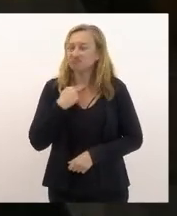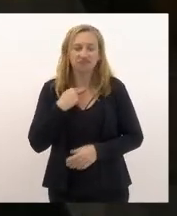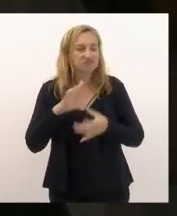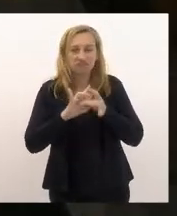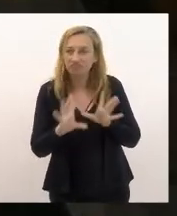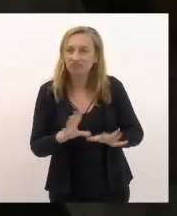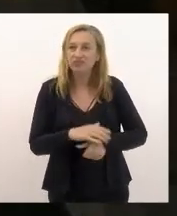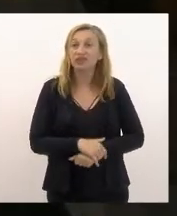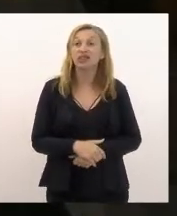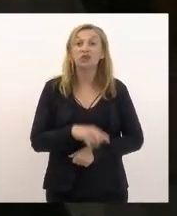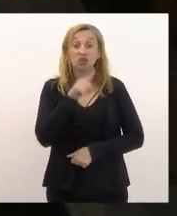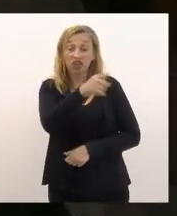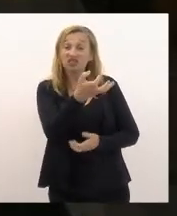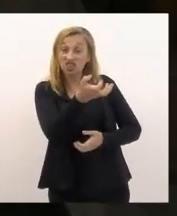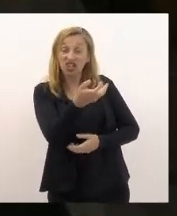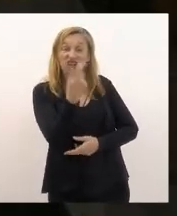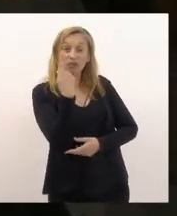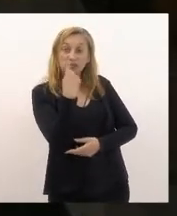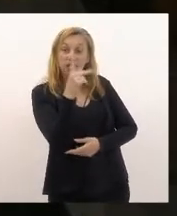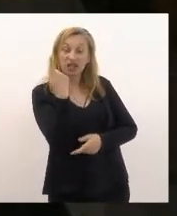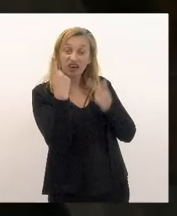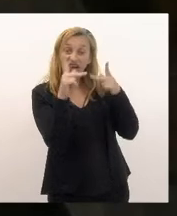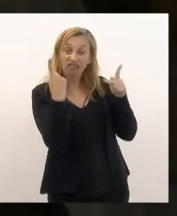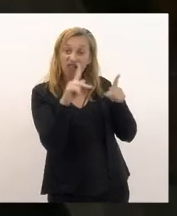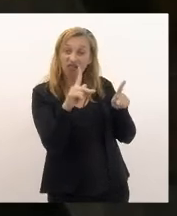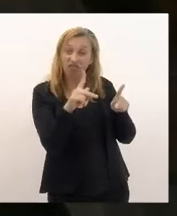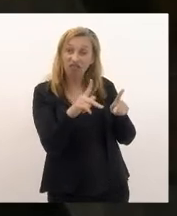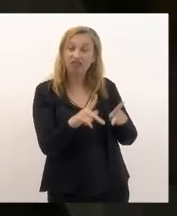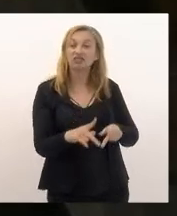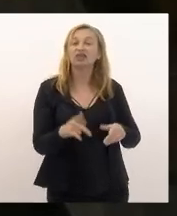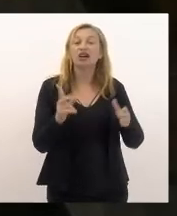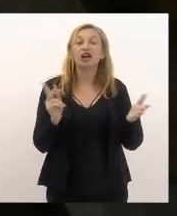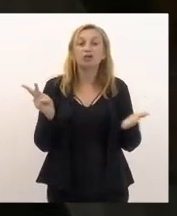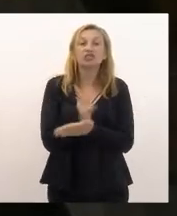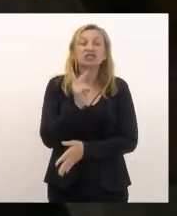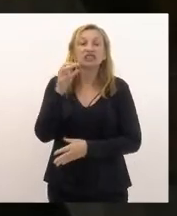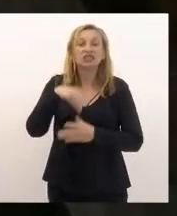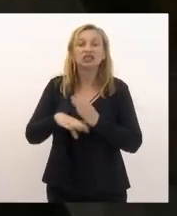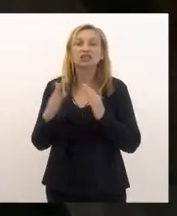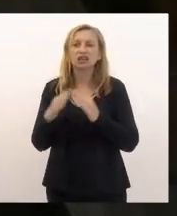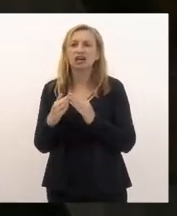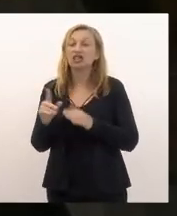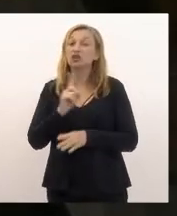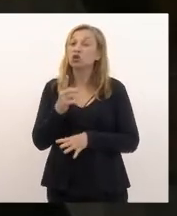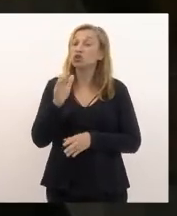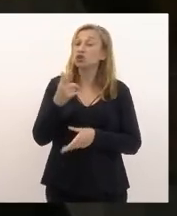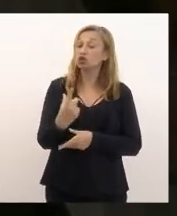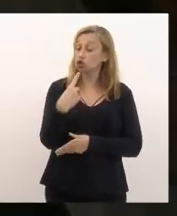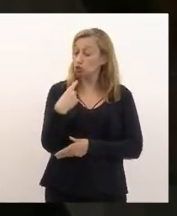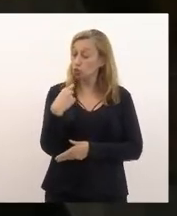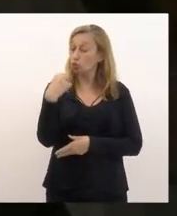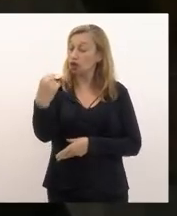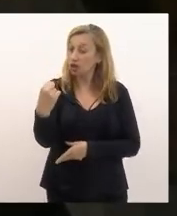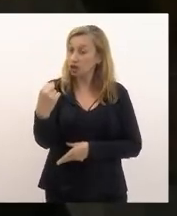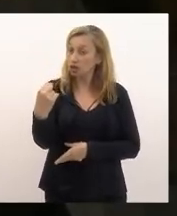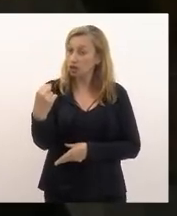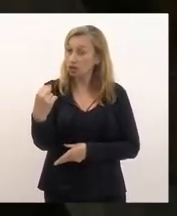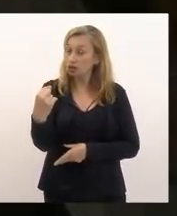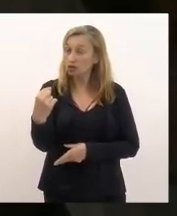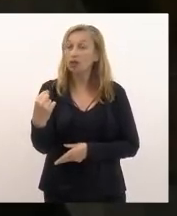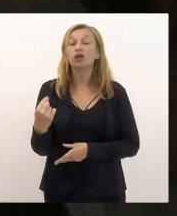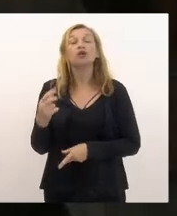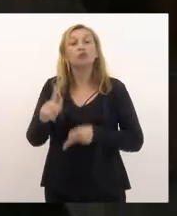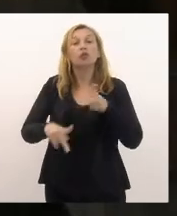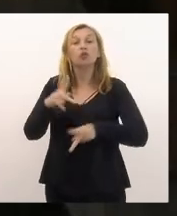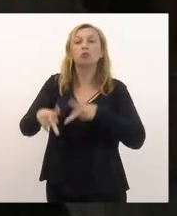não podemos deixar o que eles querem pregar de goela abaixo se prevalecer nessa casa. Nós fomos eleitos, chancelados e tutelados pelo